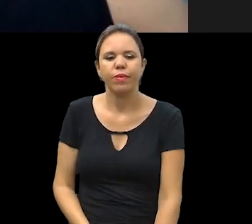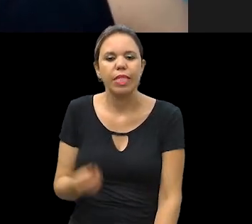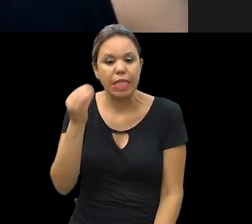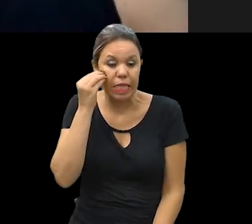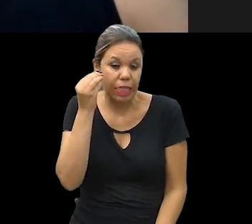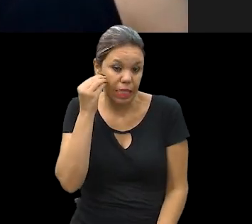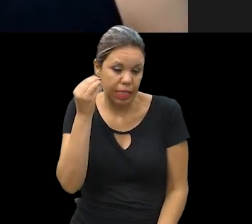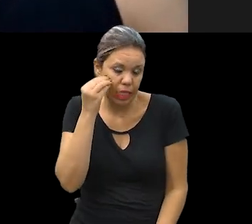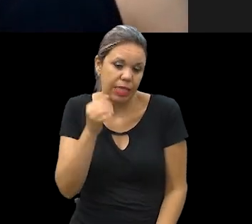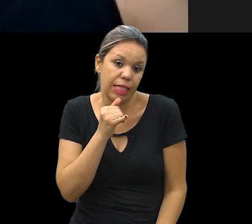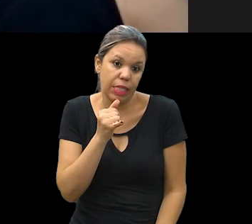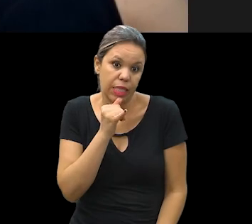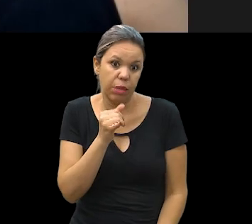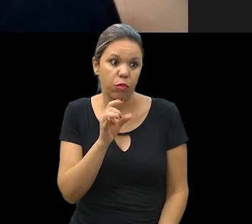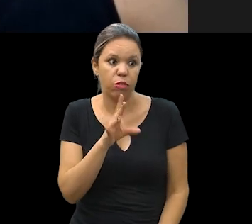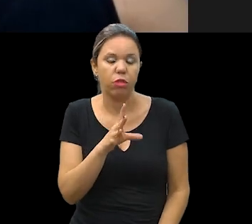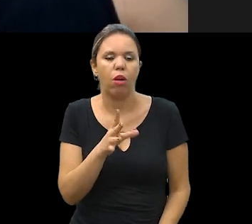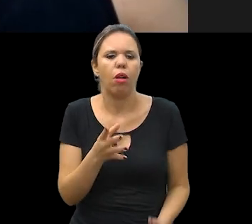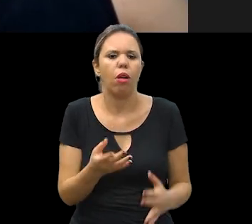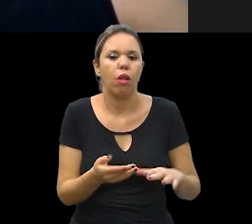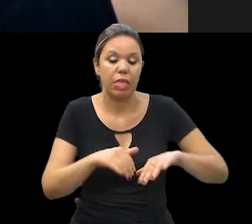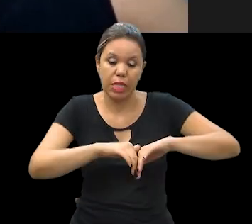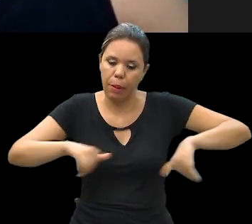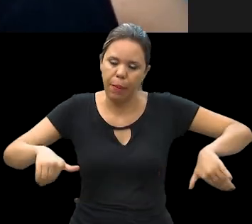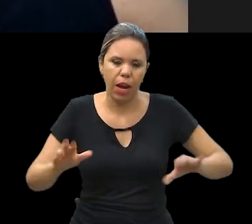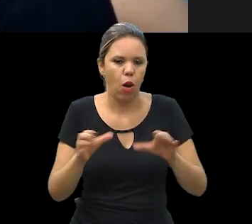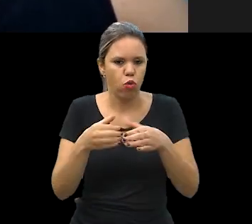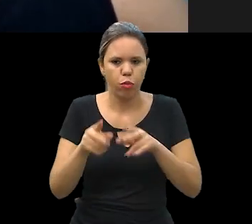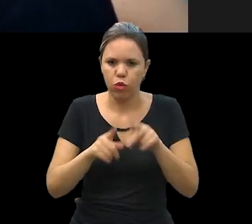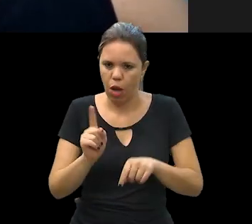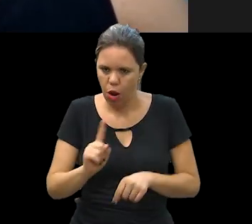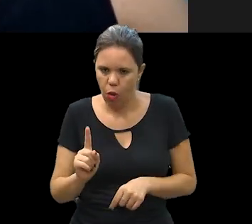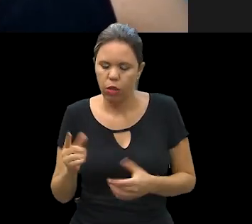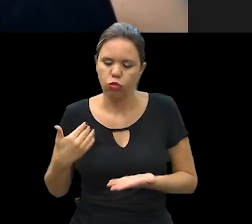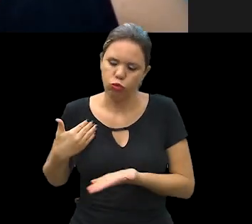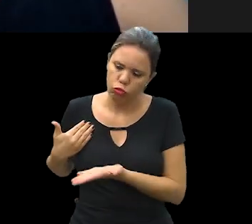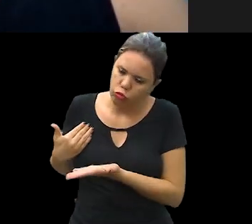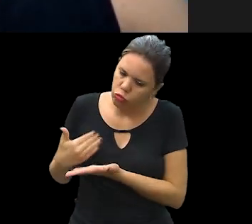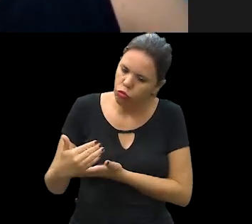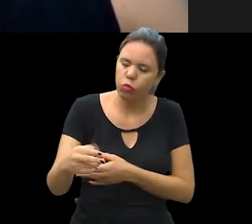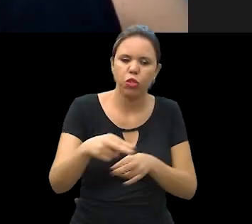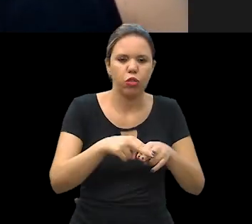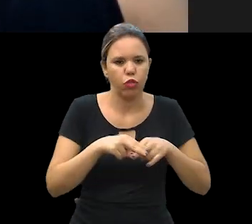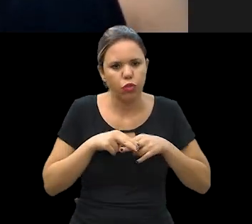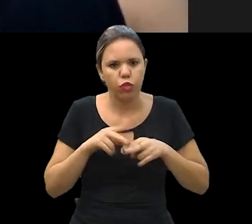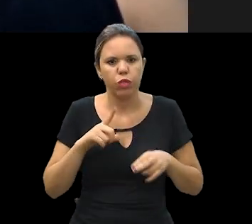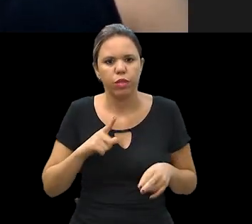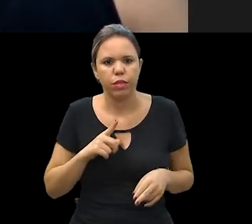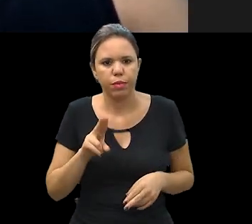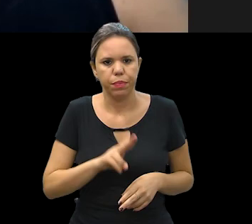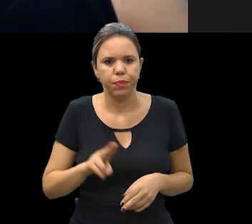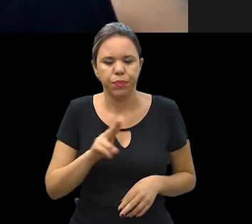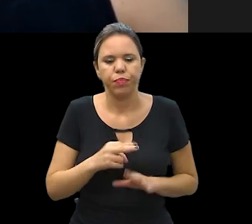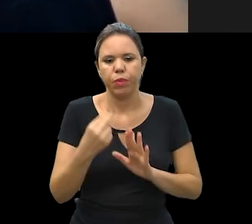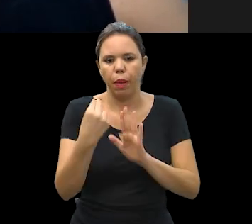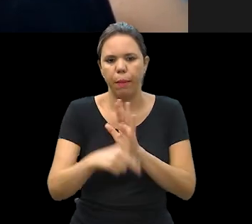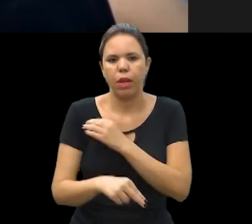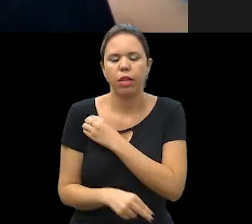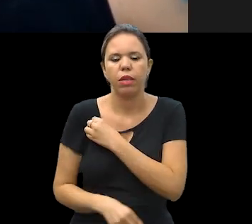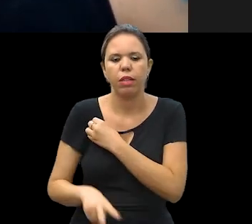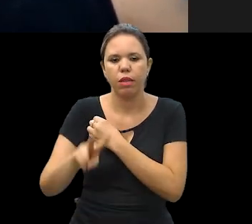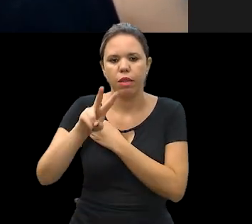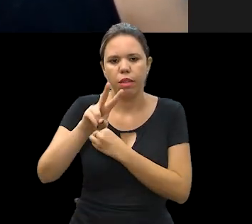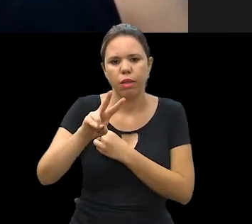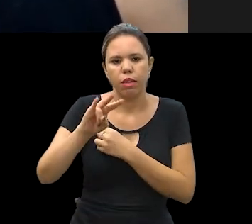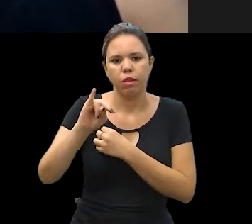A gente tenta não segregar muito o nosso público, né? Desde o começo a gente já... Por isso a gente usa até essa nomenclatura,